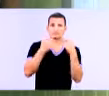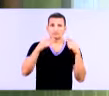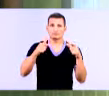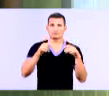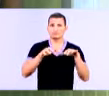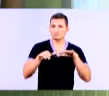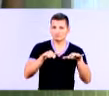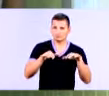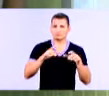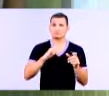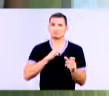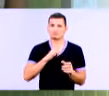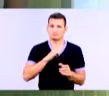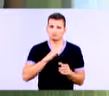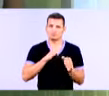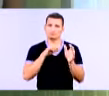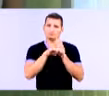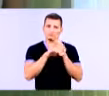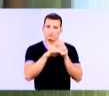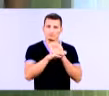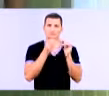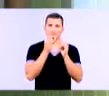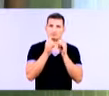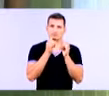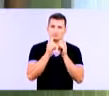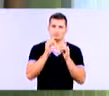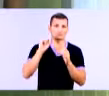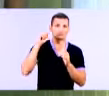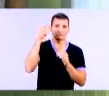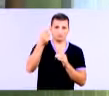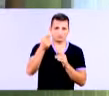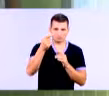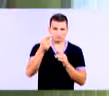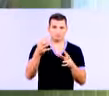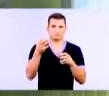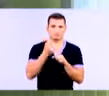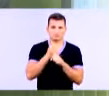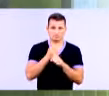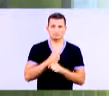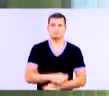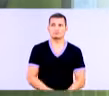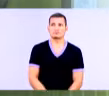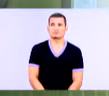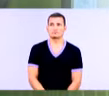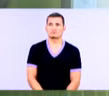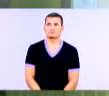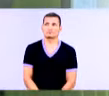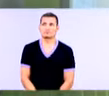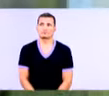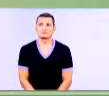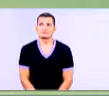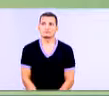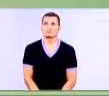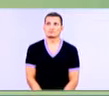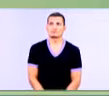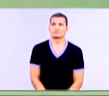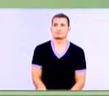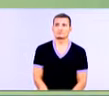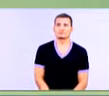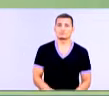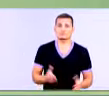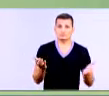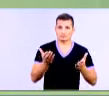dá para armazenar aquela informação para depois ser processada, trabalhada. Agora, gente, vamos criar